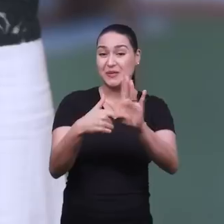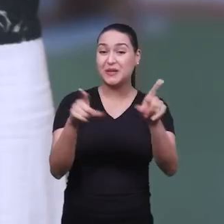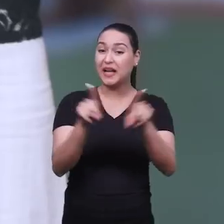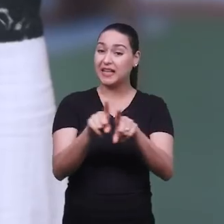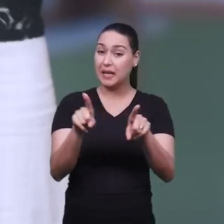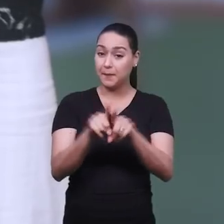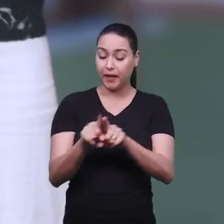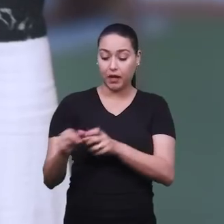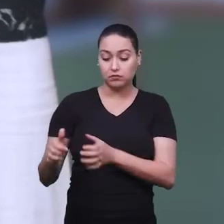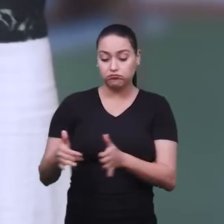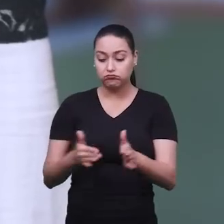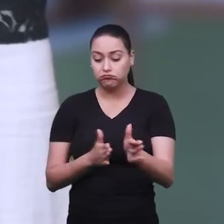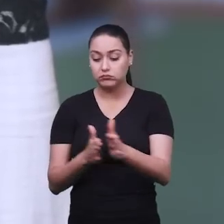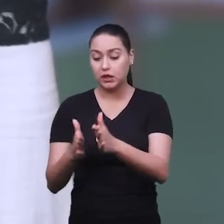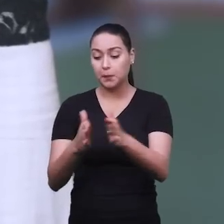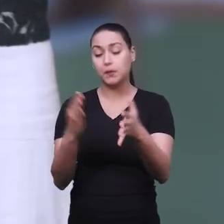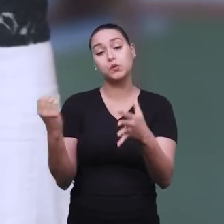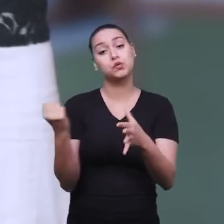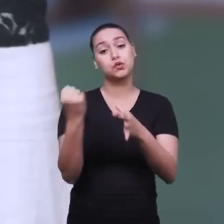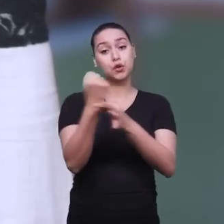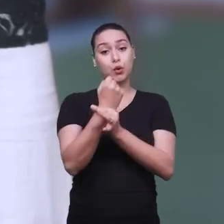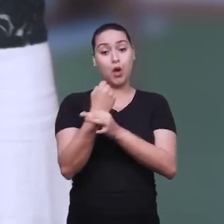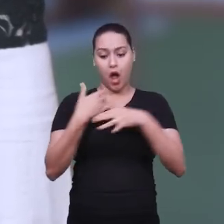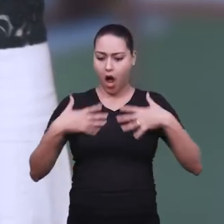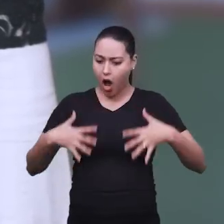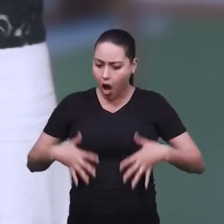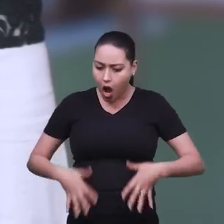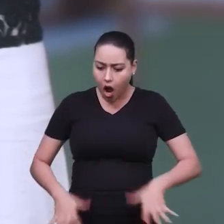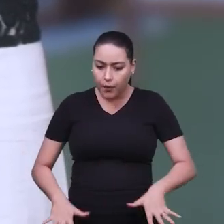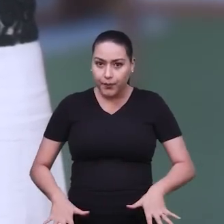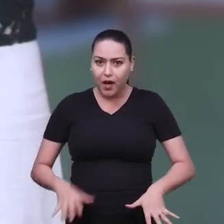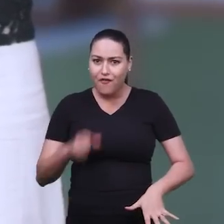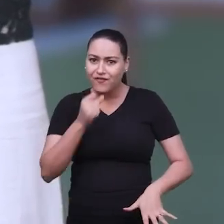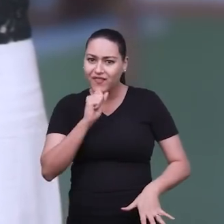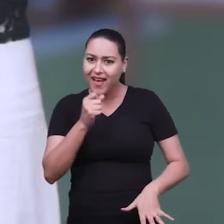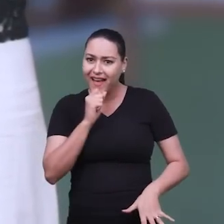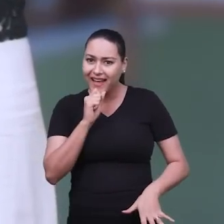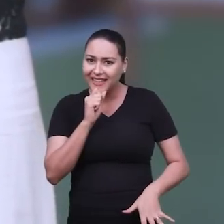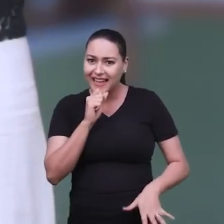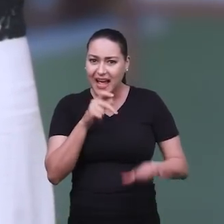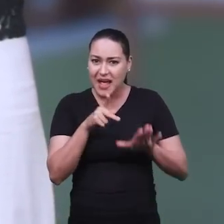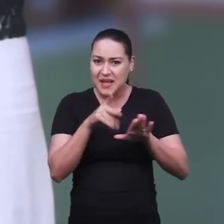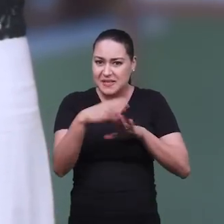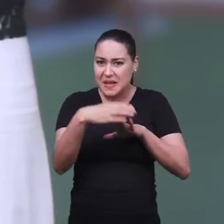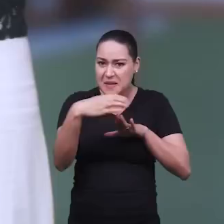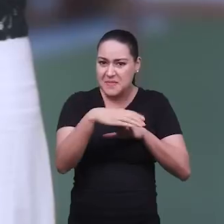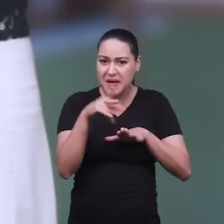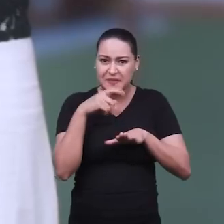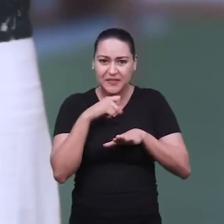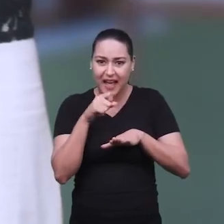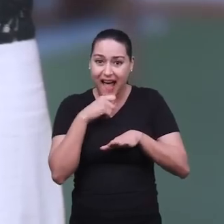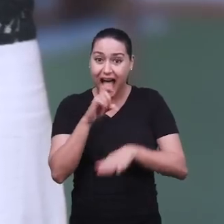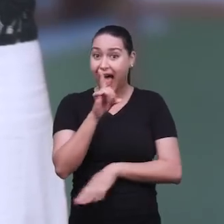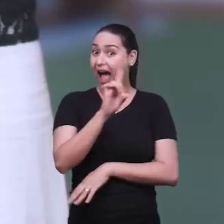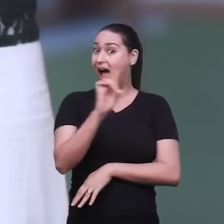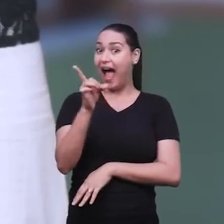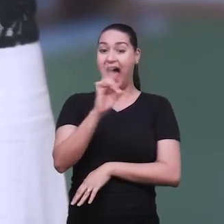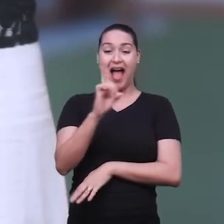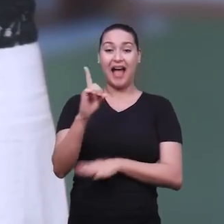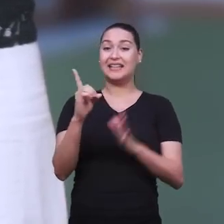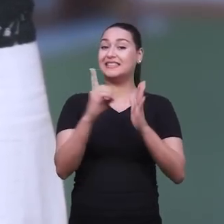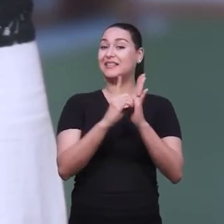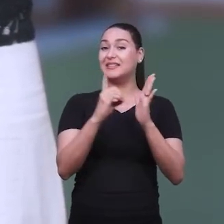também por onde andar com segurança. Os vestidos não se envelheceram e nem envelheceu os sapatos dos teus pés, diz